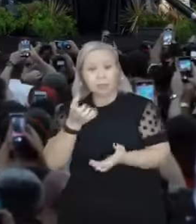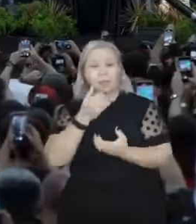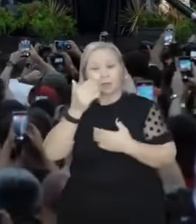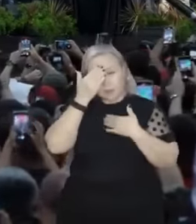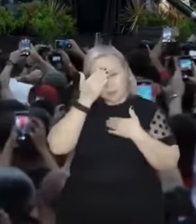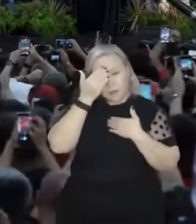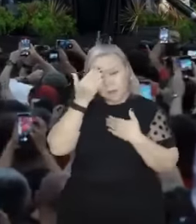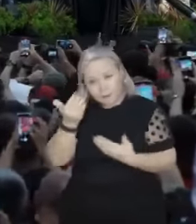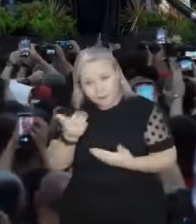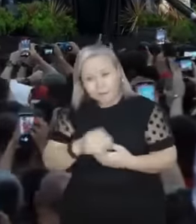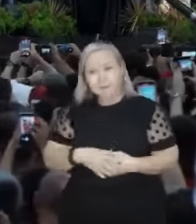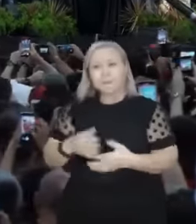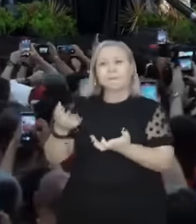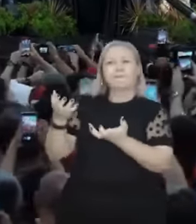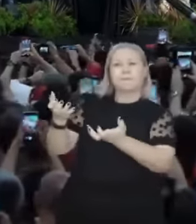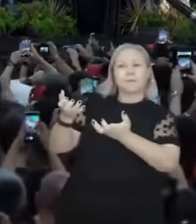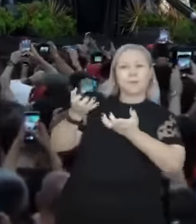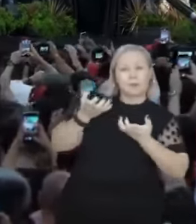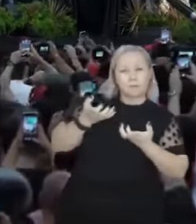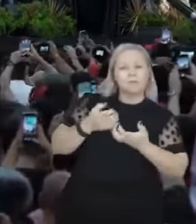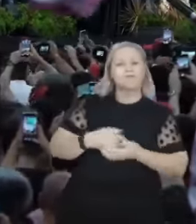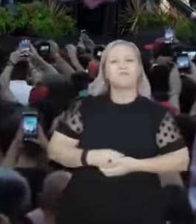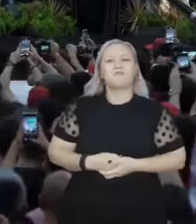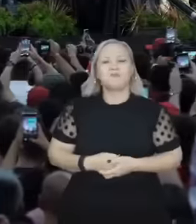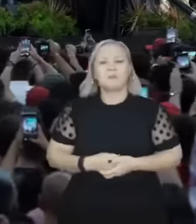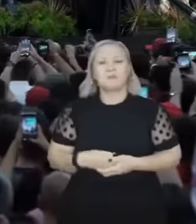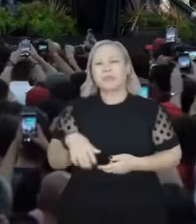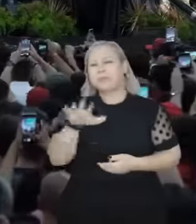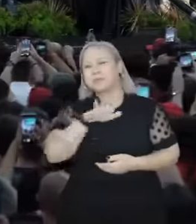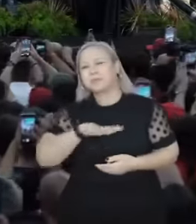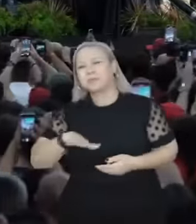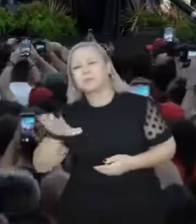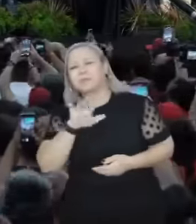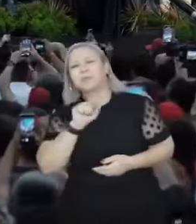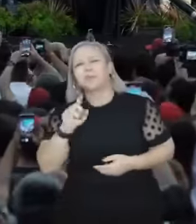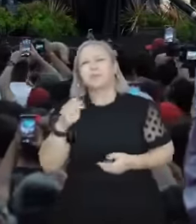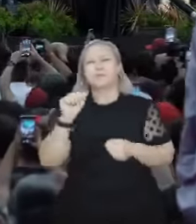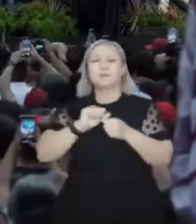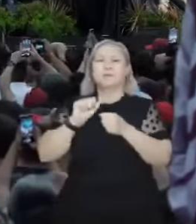agradecer por tudo que você fez para esse povo. Eu